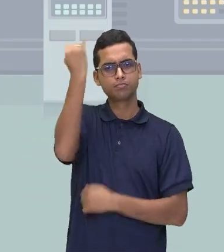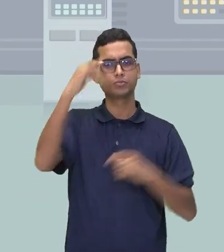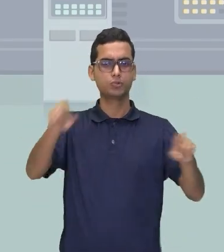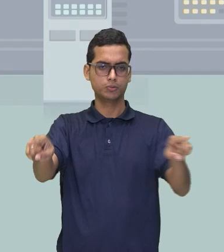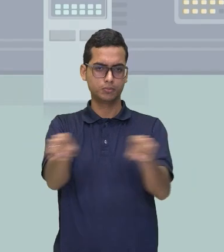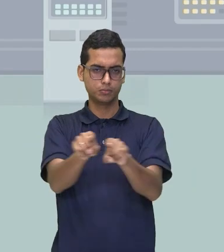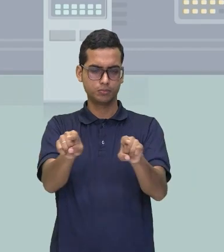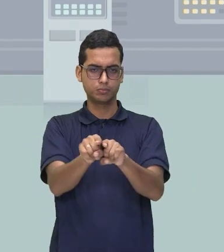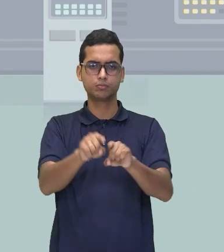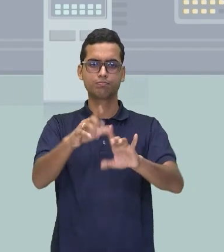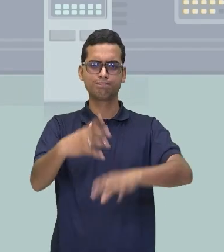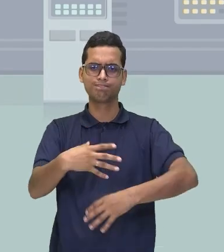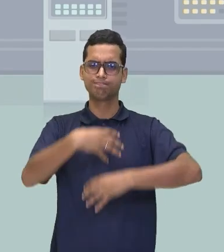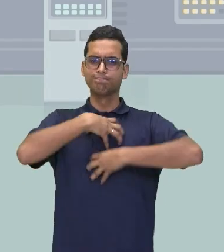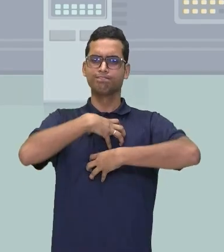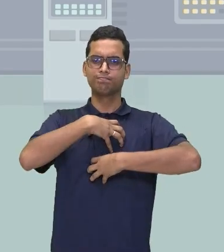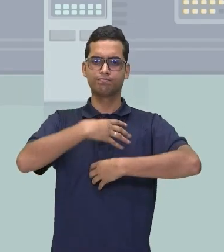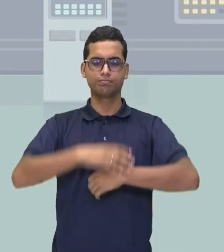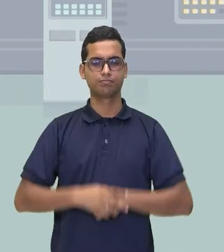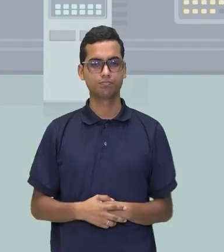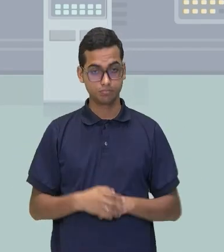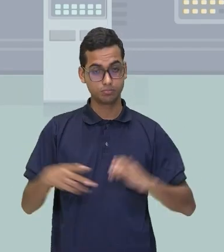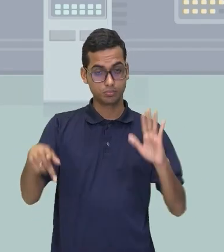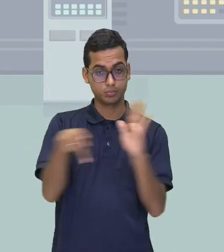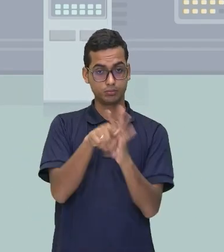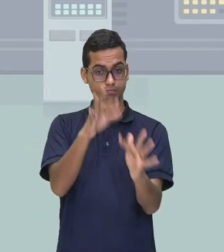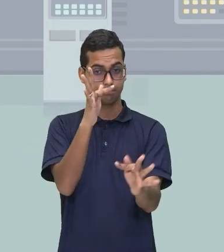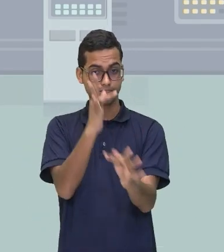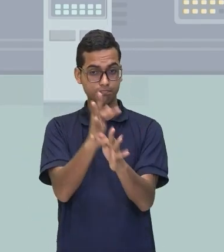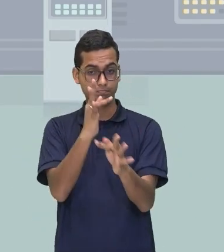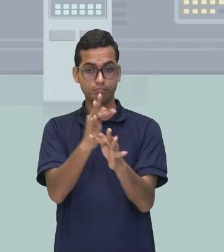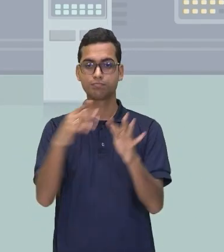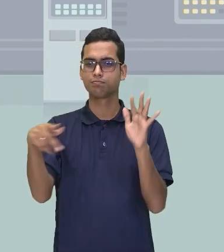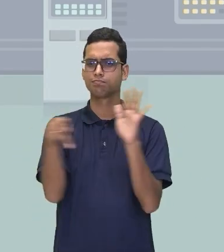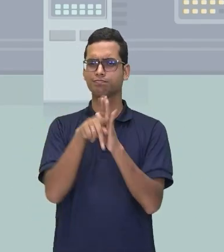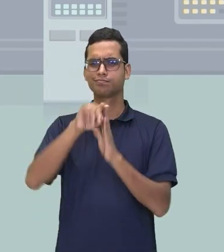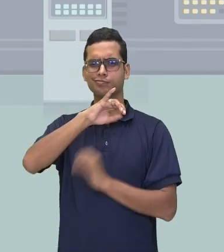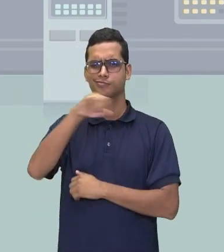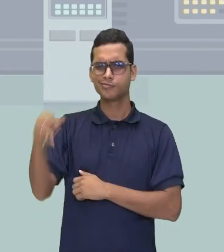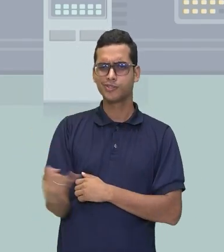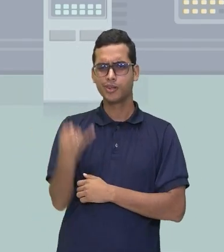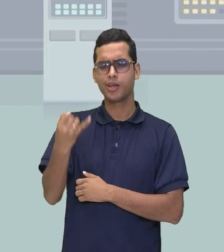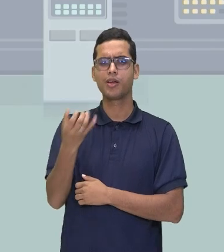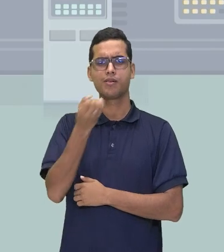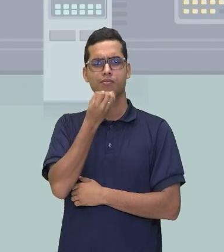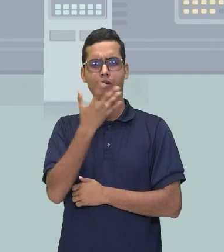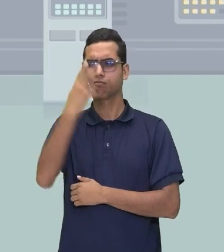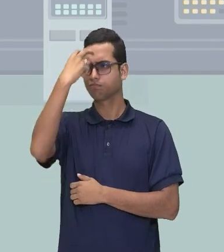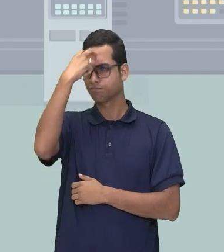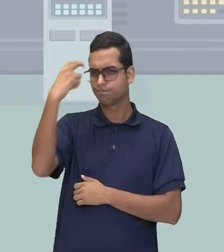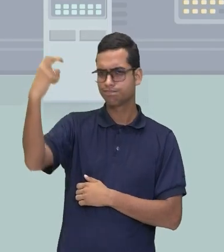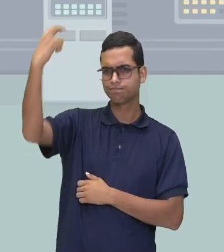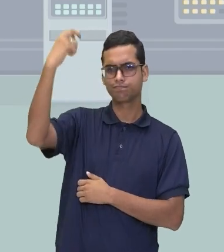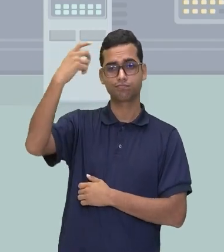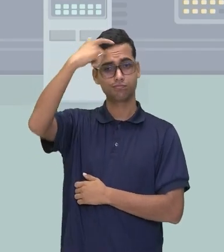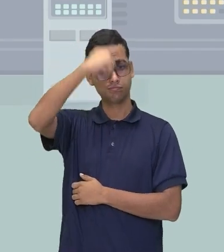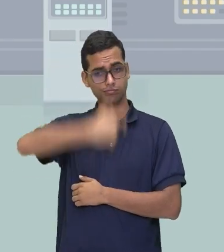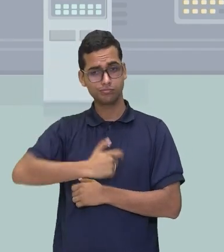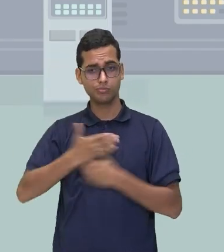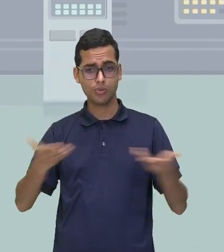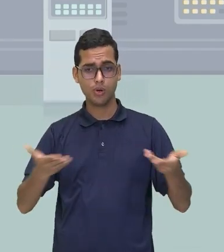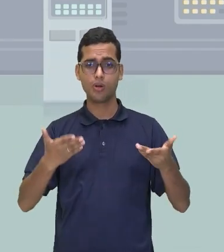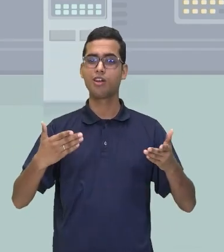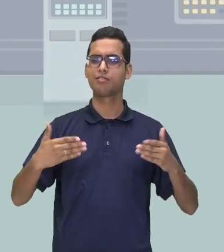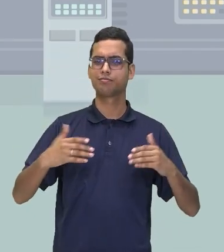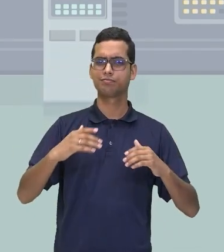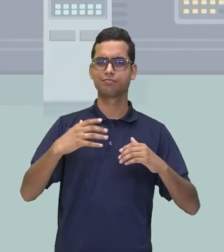também inspiradora. A física é uma aventura intelectual e eu estou